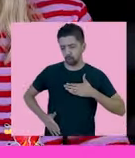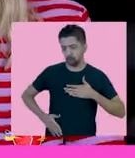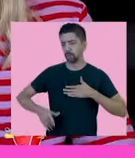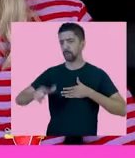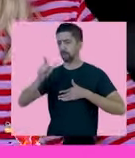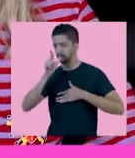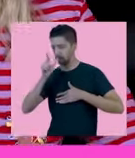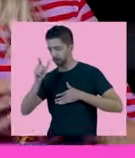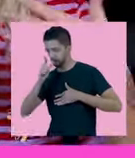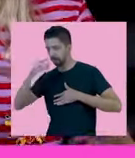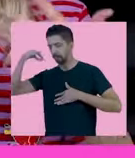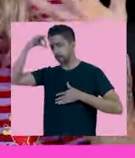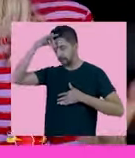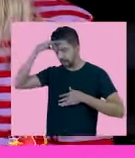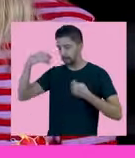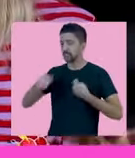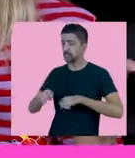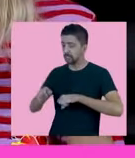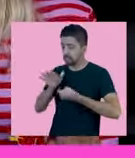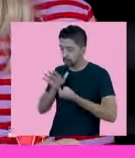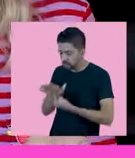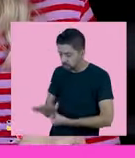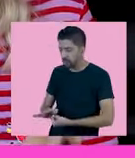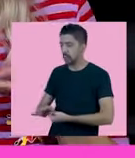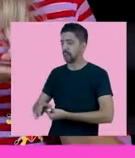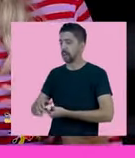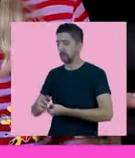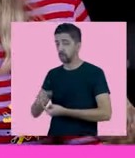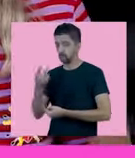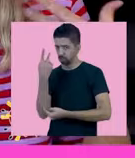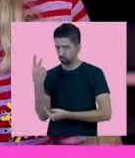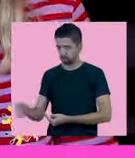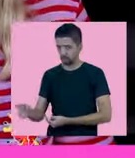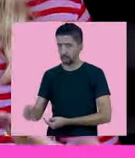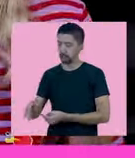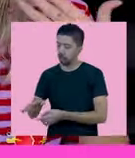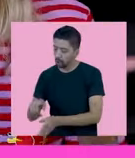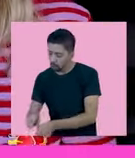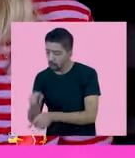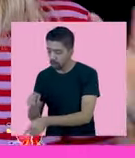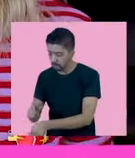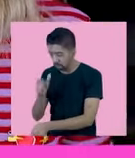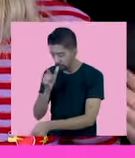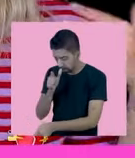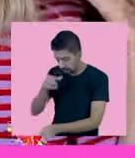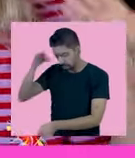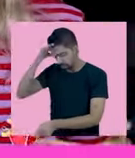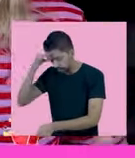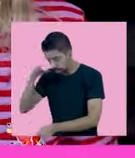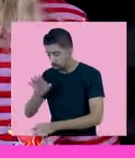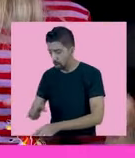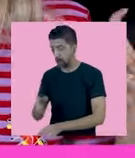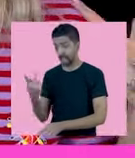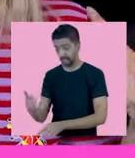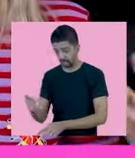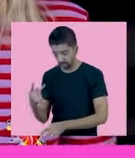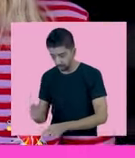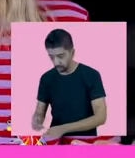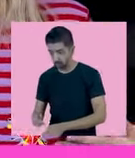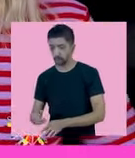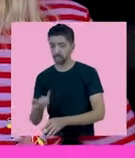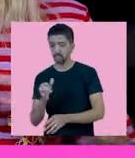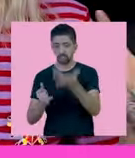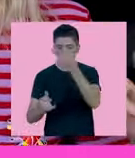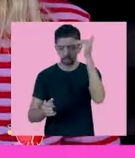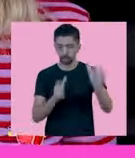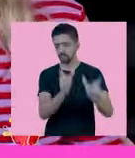regiões genitais, dê os nomes corretos, de maneira com que essa criança normalize falar disso com você. Ensine que ela não deve ter